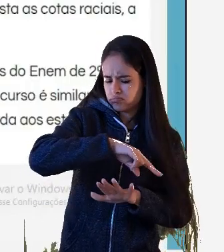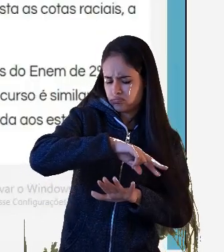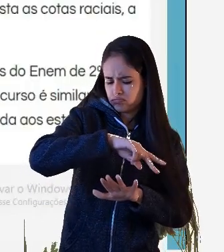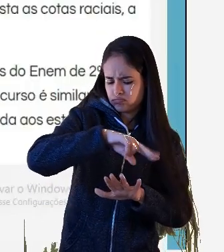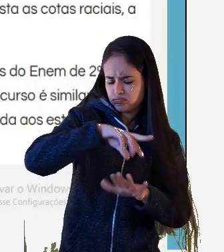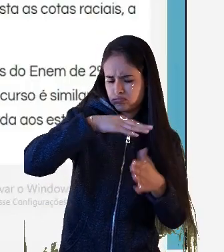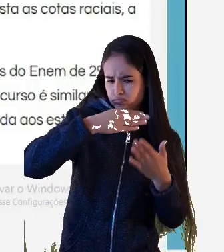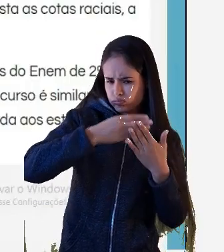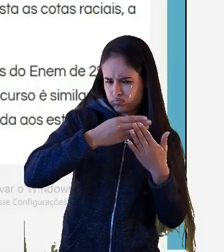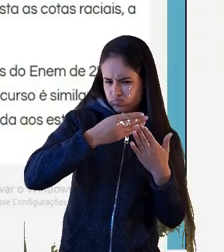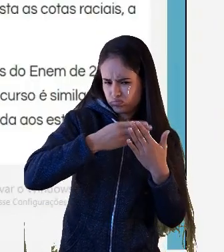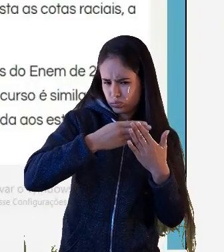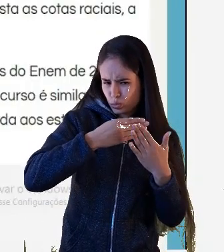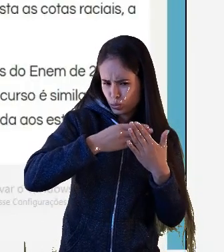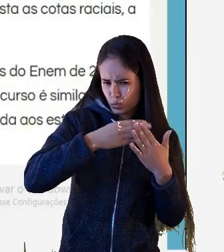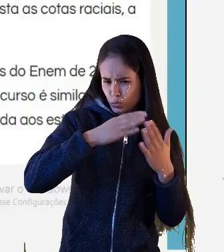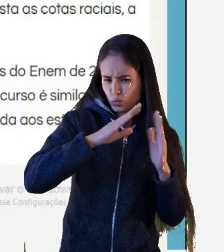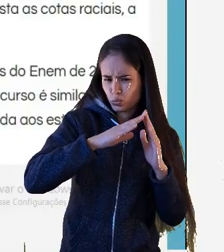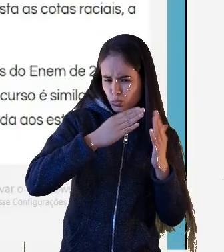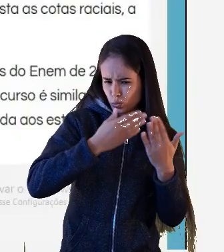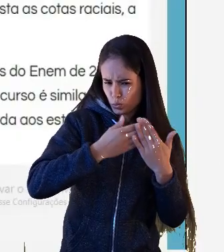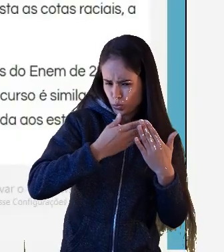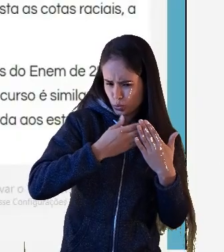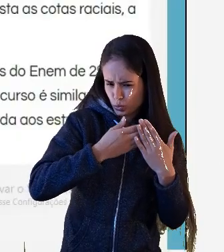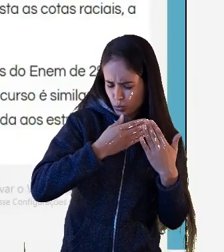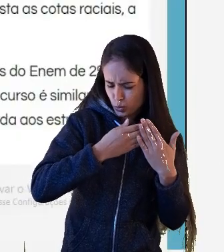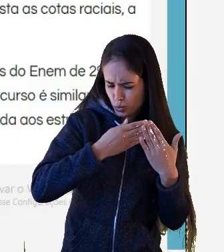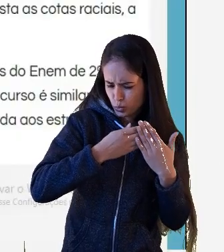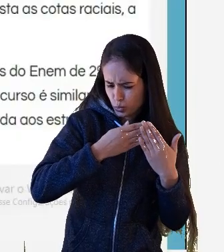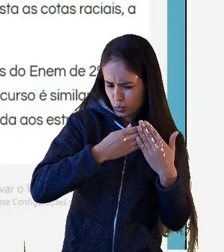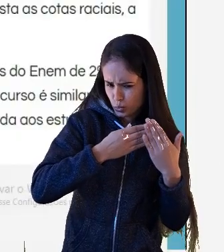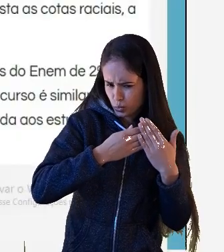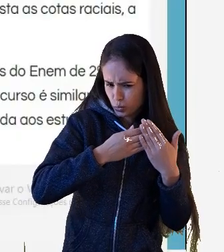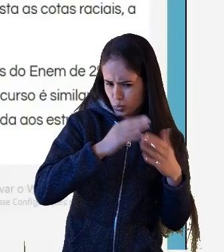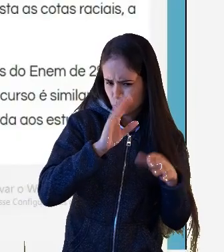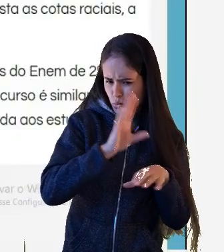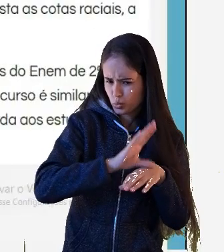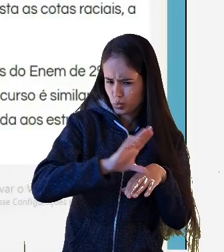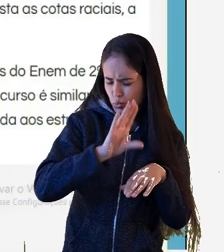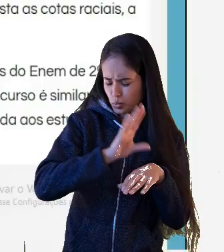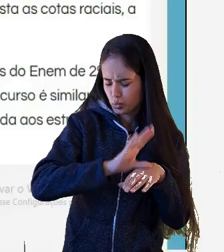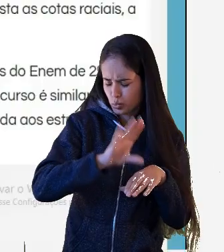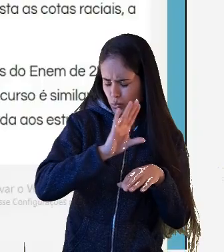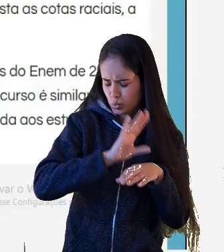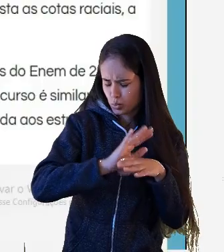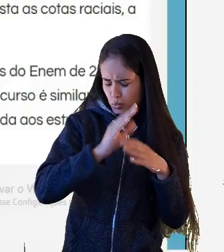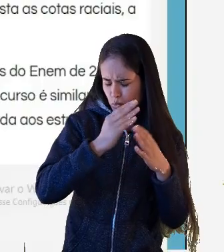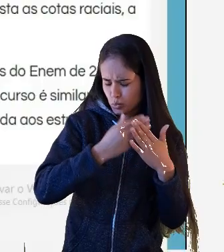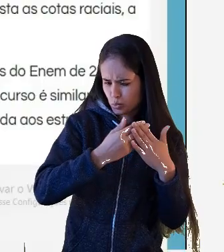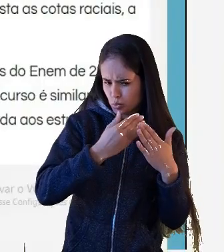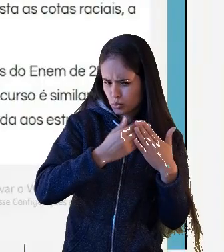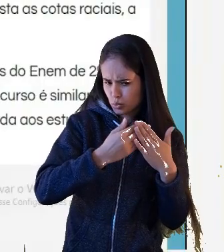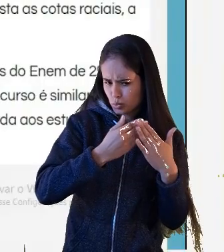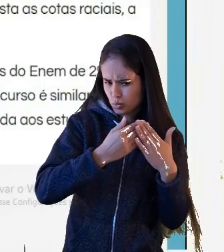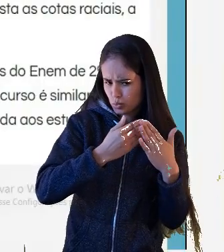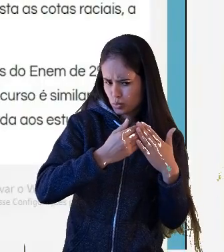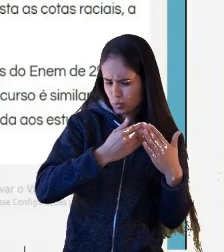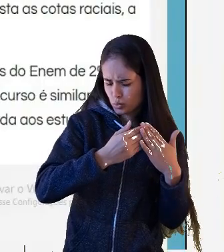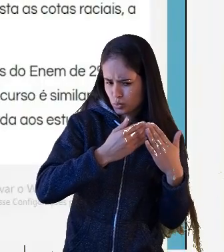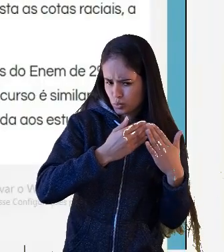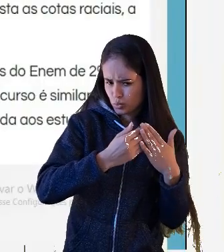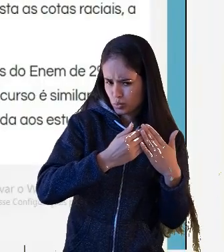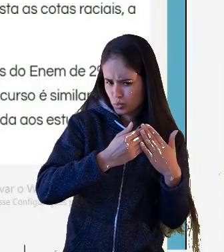várias questões, né, isso tudo que a gente está falando aqui hoje, né, todas as questões do racismo estrutural, as questões políticas, educação,